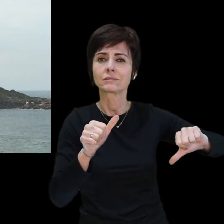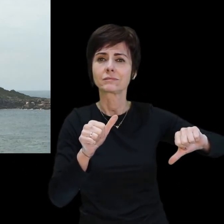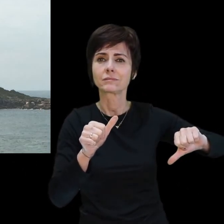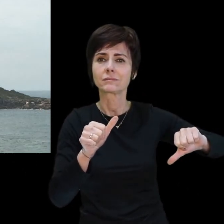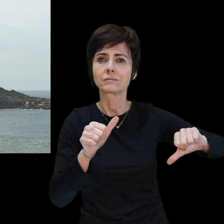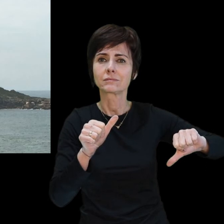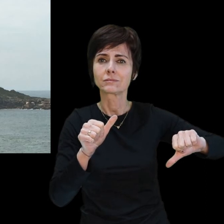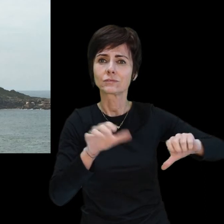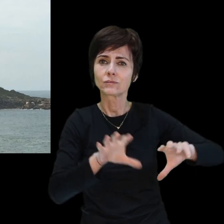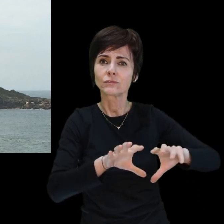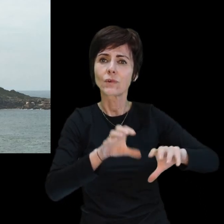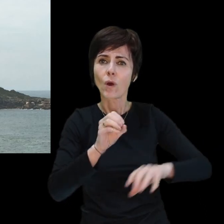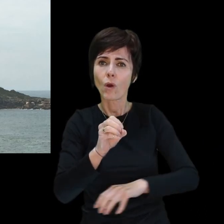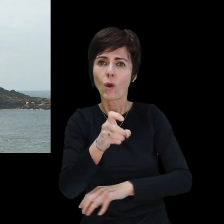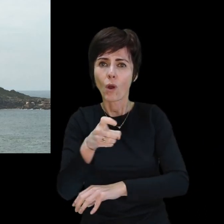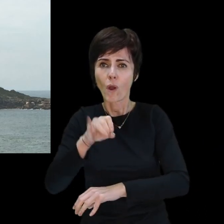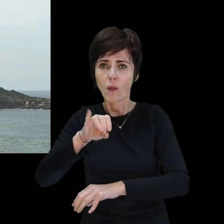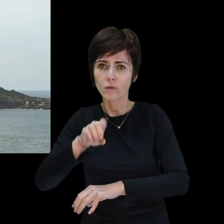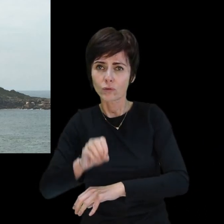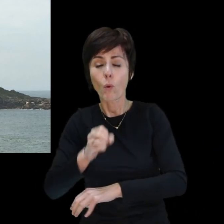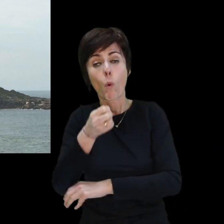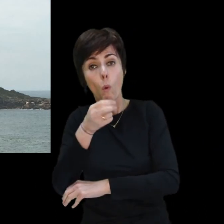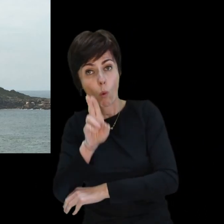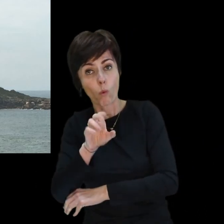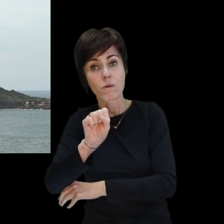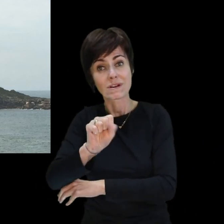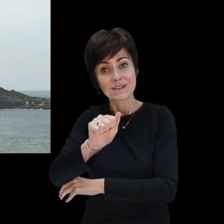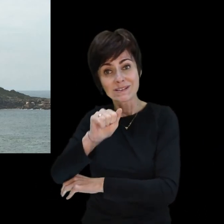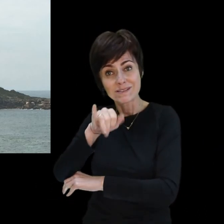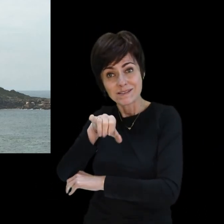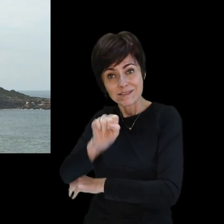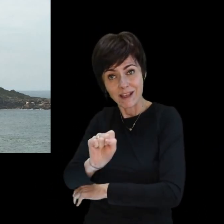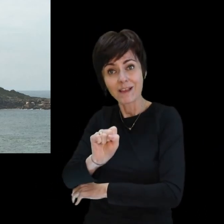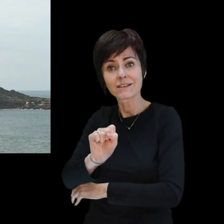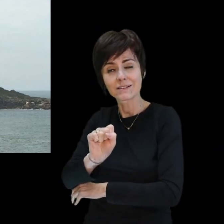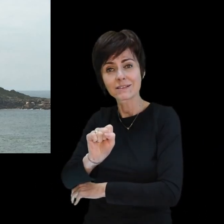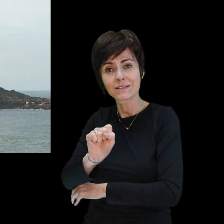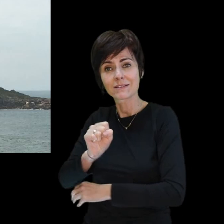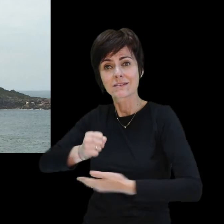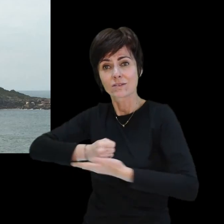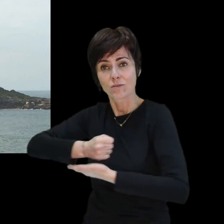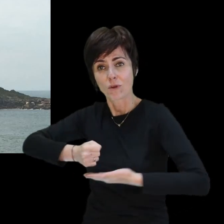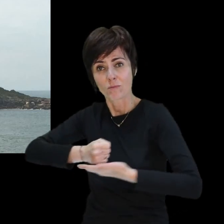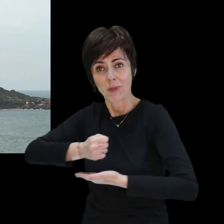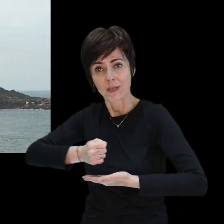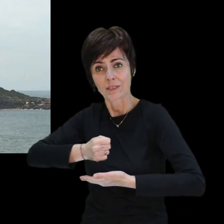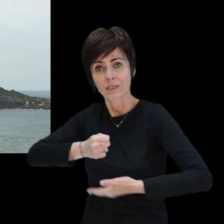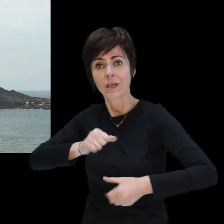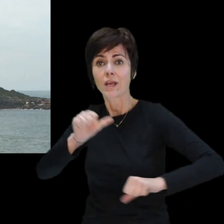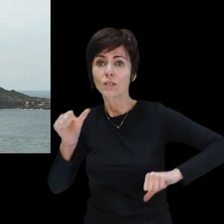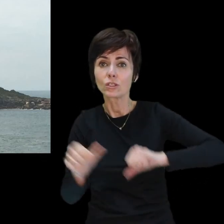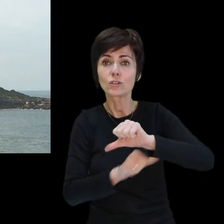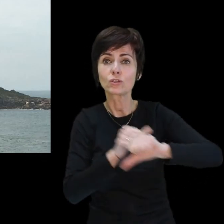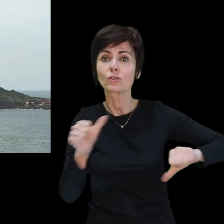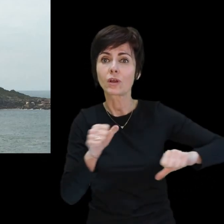sua quantidade e vai concentrando esses óxidos ou sais que possam ter se formado pela reação dos ácidos com a